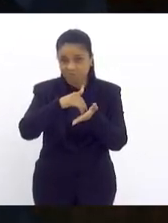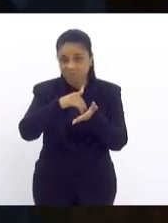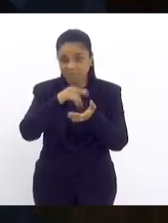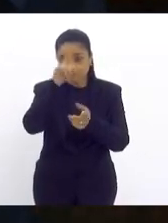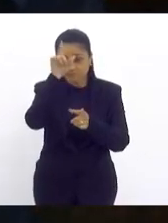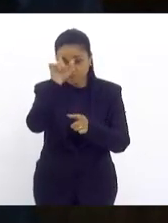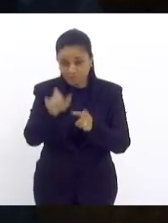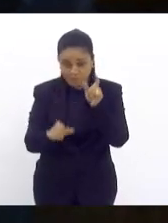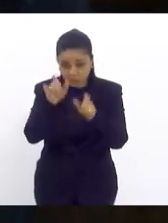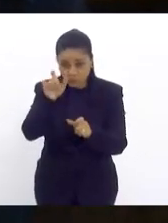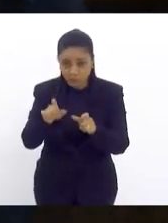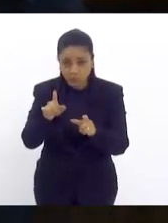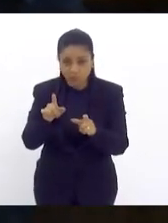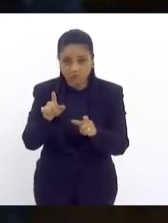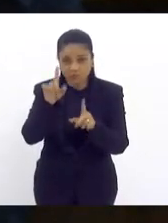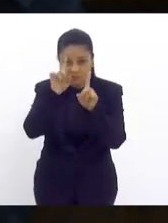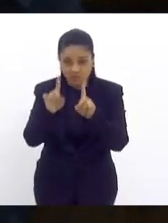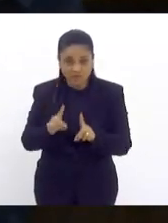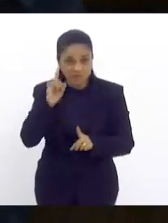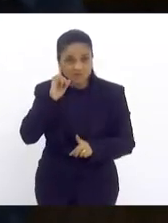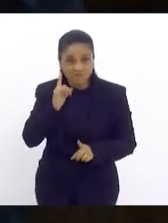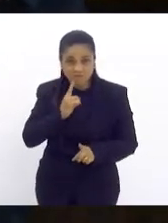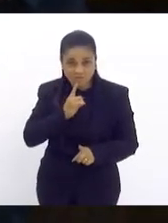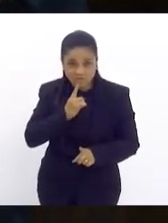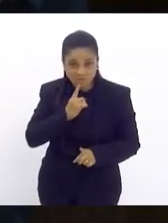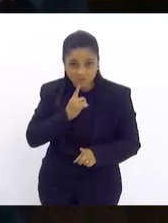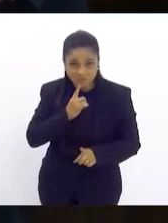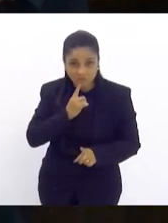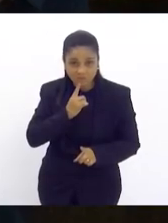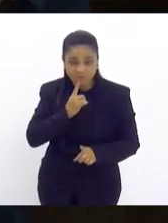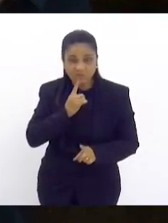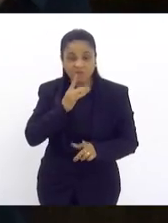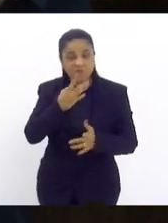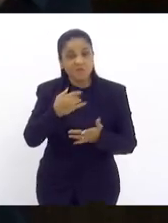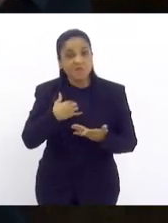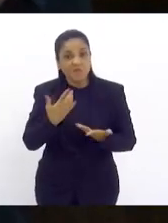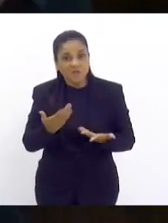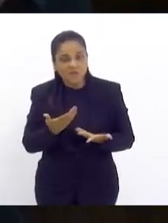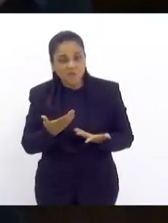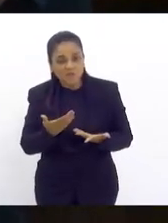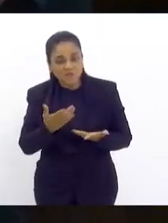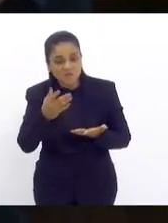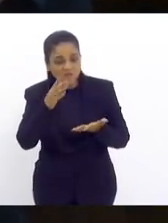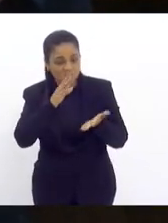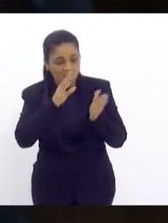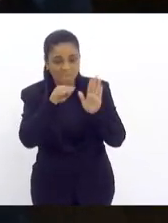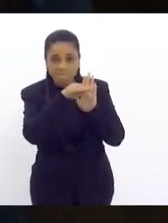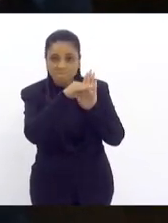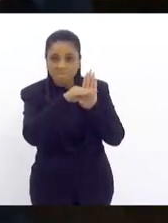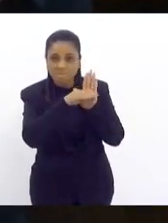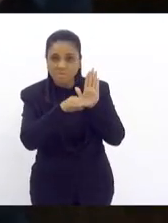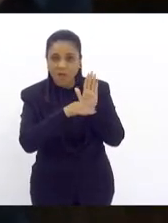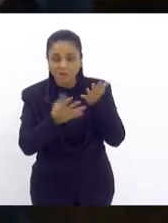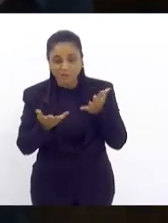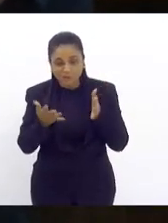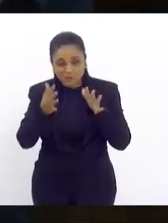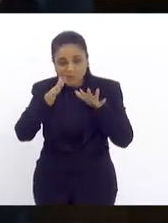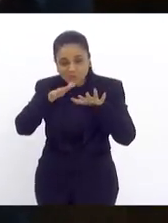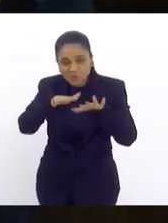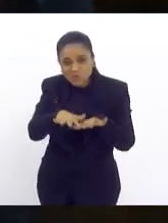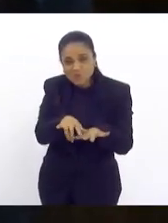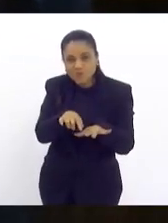eu escutei uma deputada que faz a pauta reconhecida pelo por fazer a pauta de inclusão